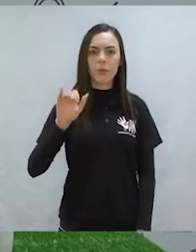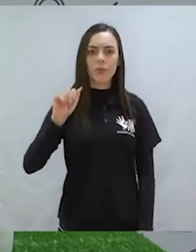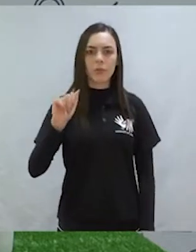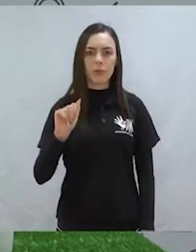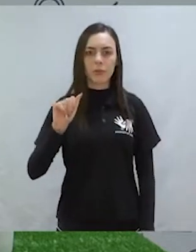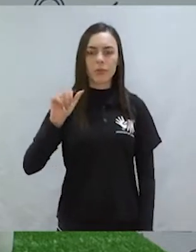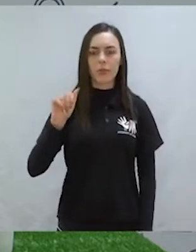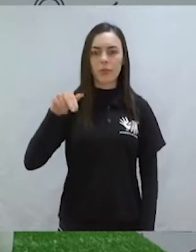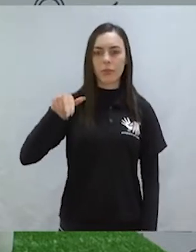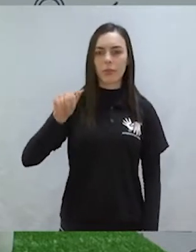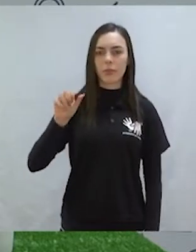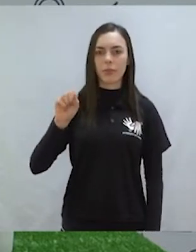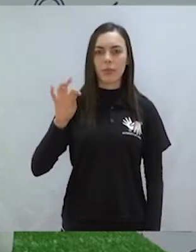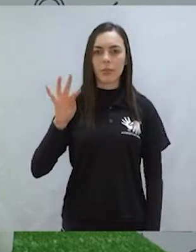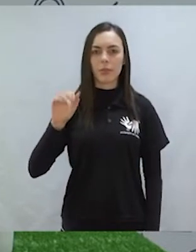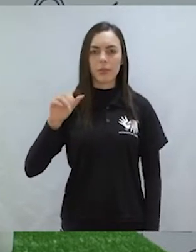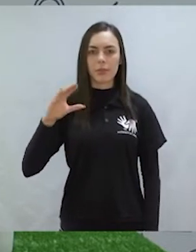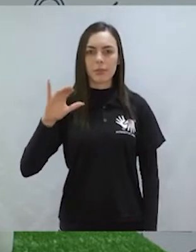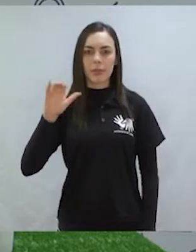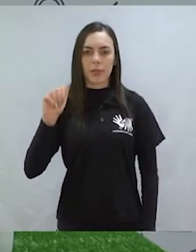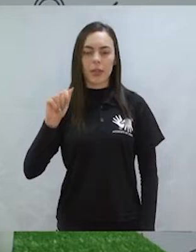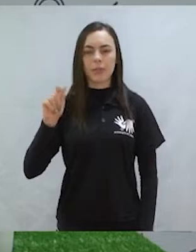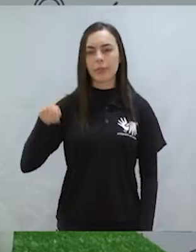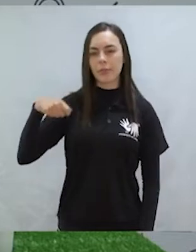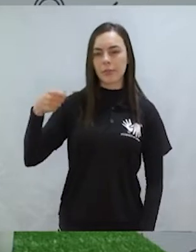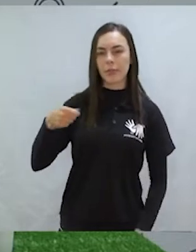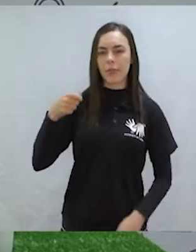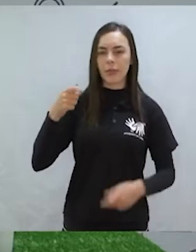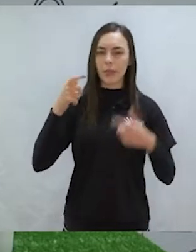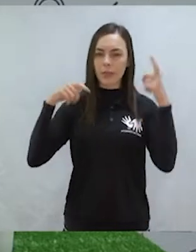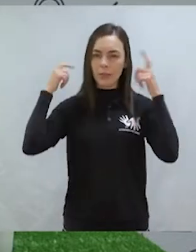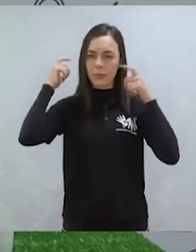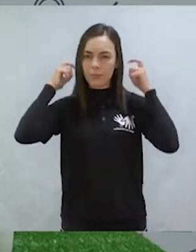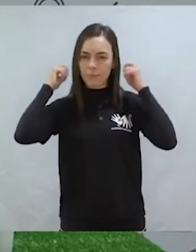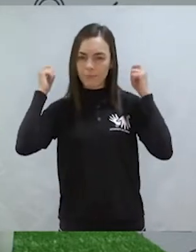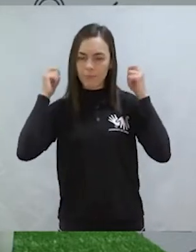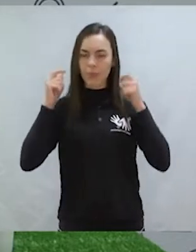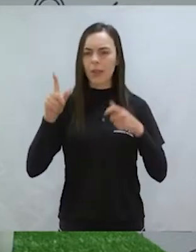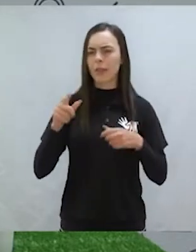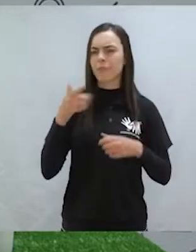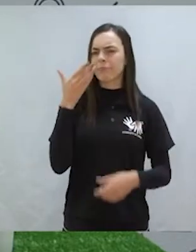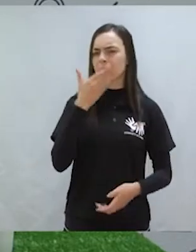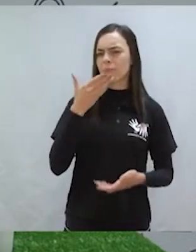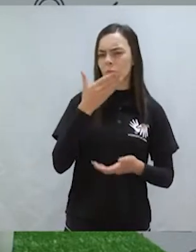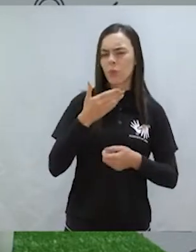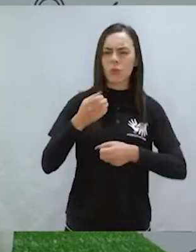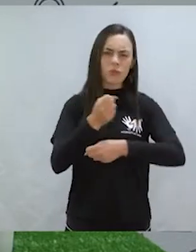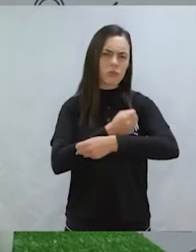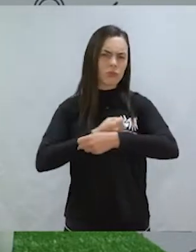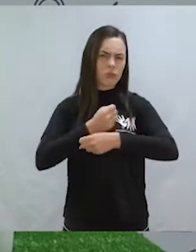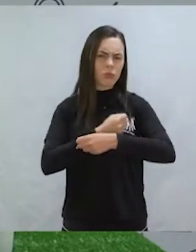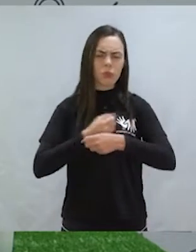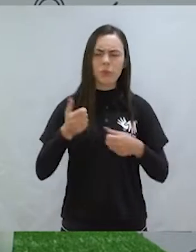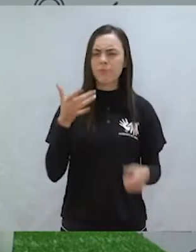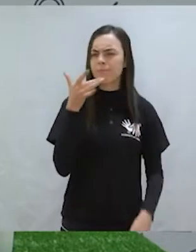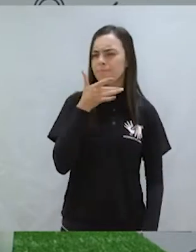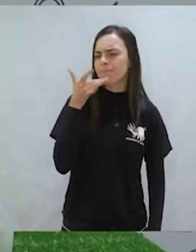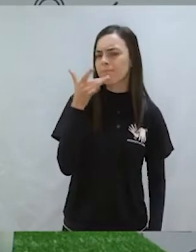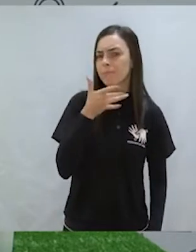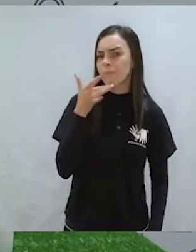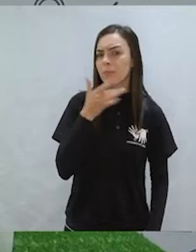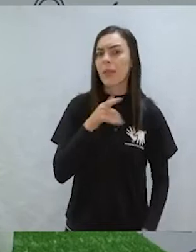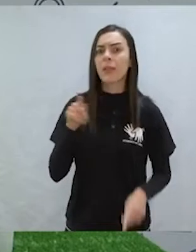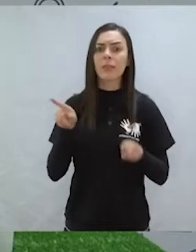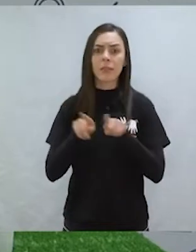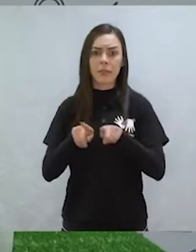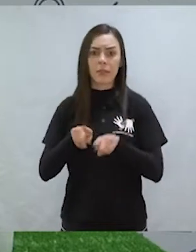tia Anastácia, que faz doces maravilhosos, cozinha super bem. E ela tem o